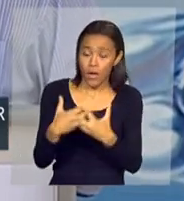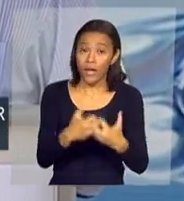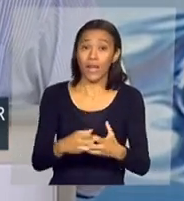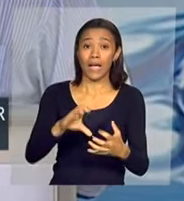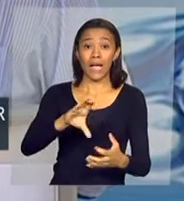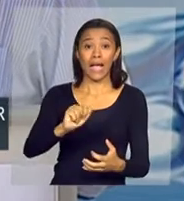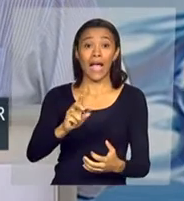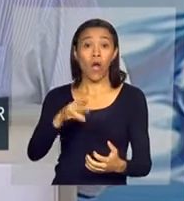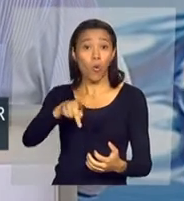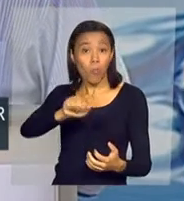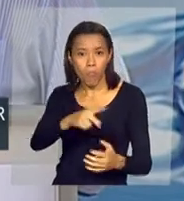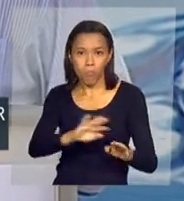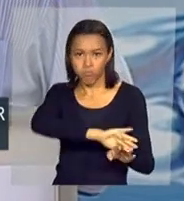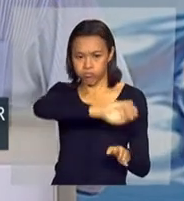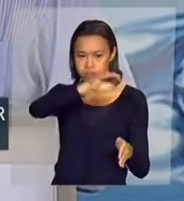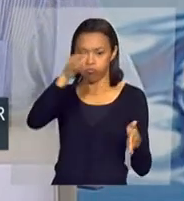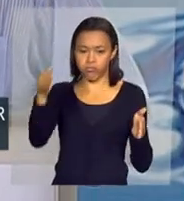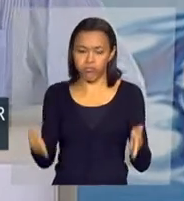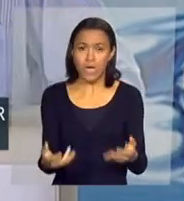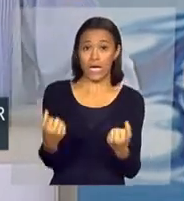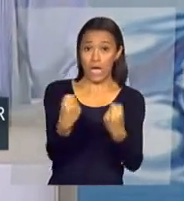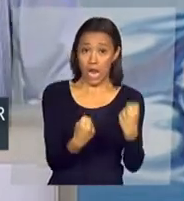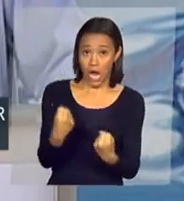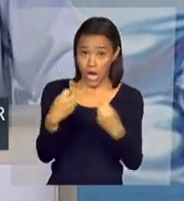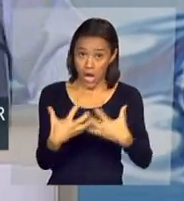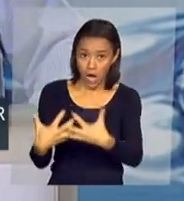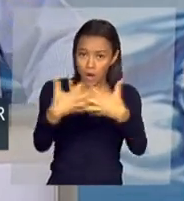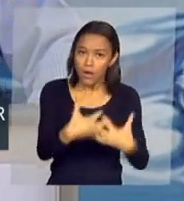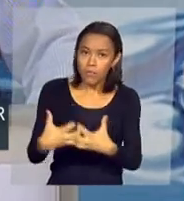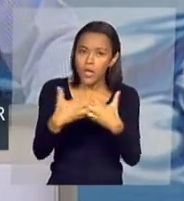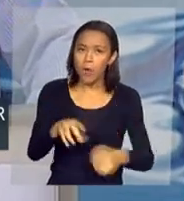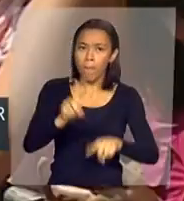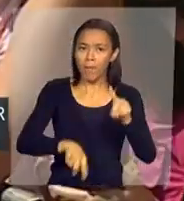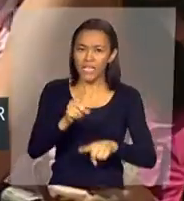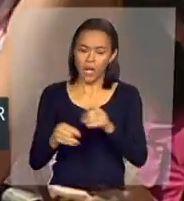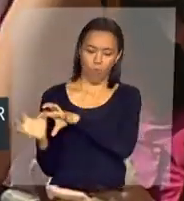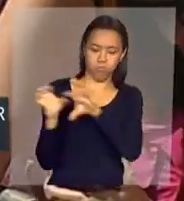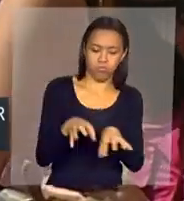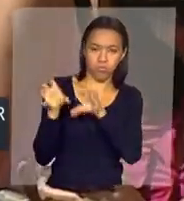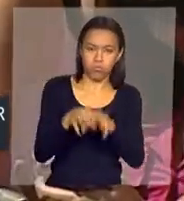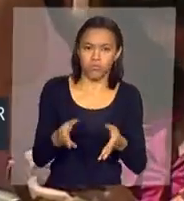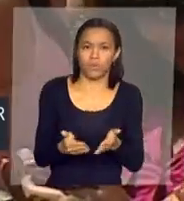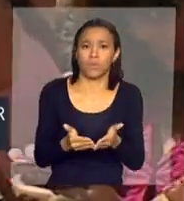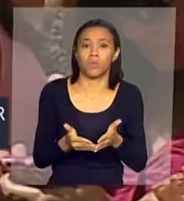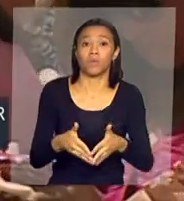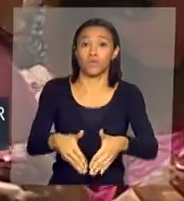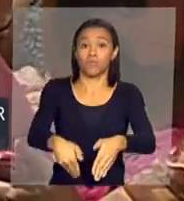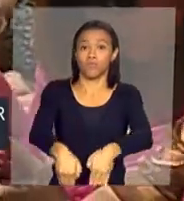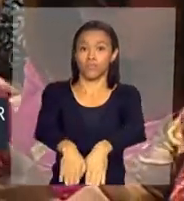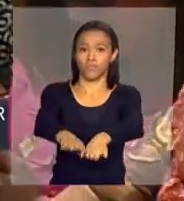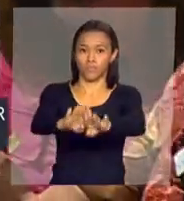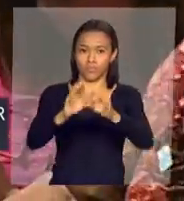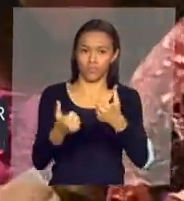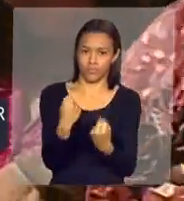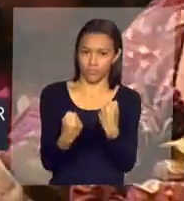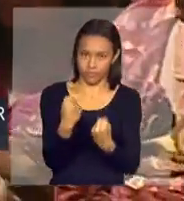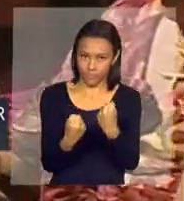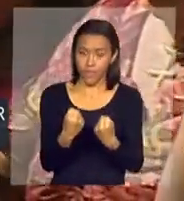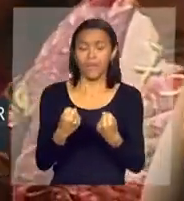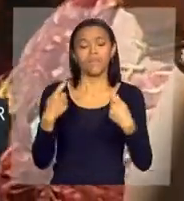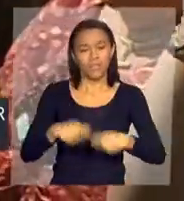de armazenamento, caminhão para transporte de material. Enfim, precisamos de uma estrutura